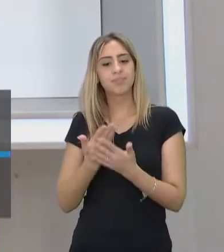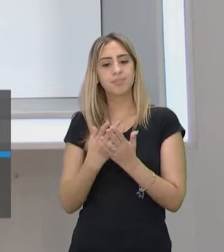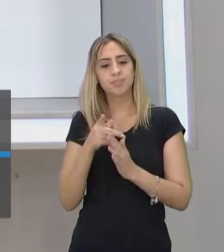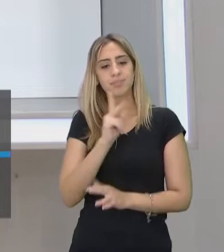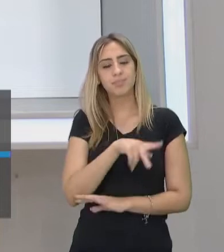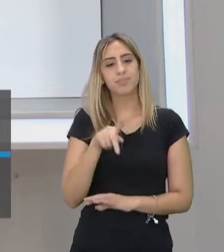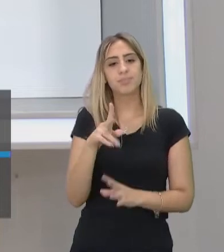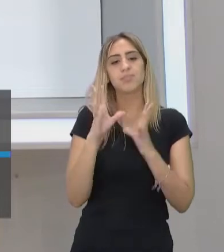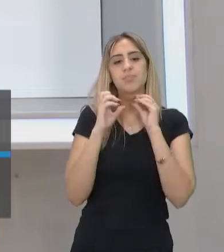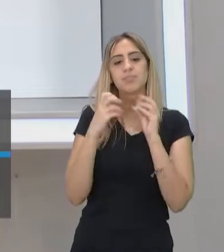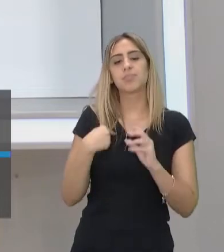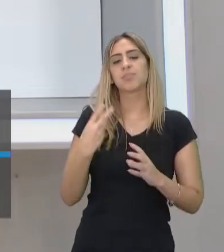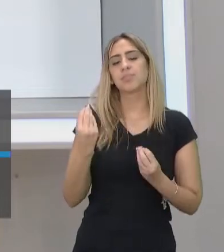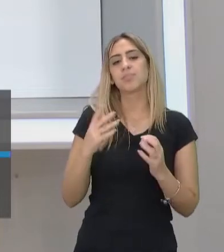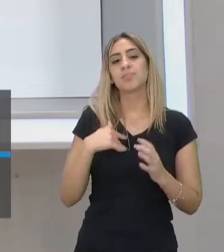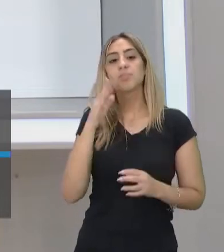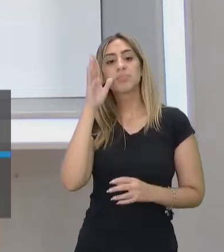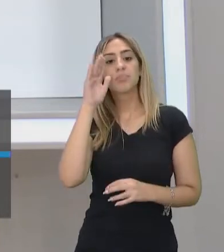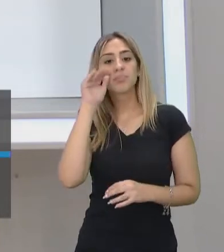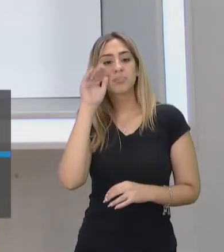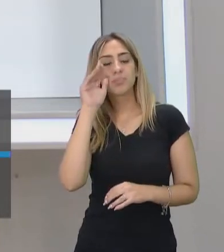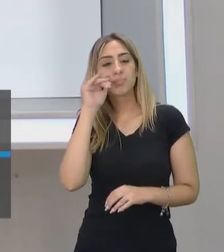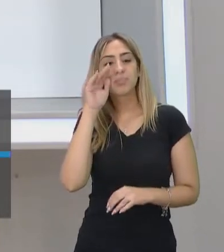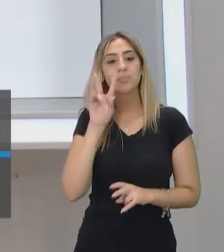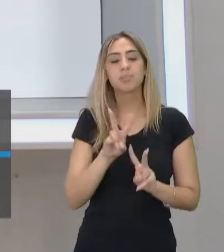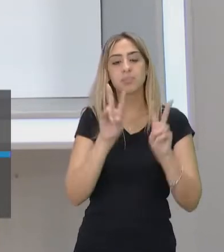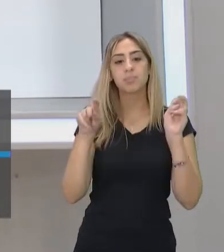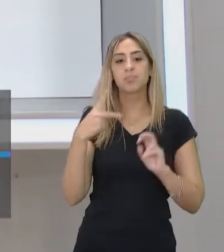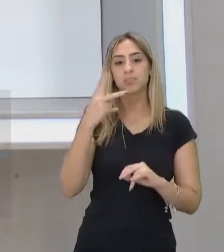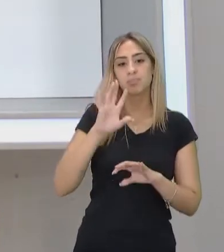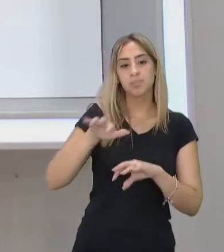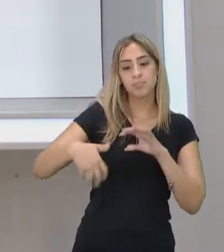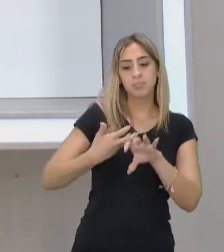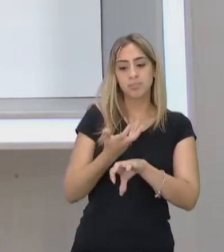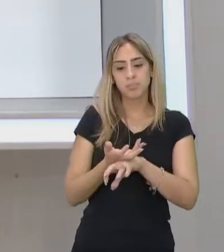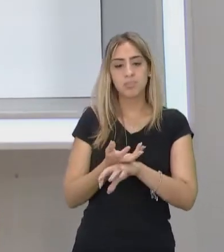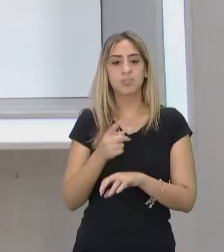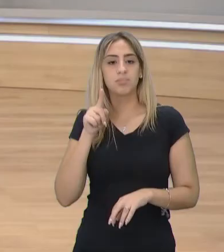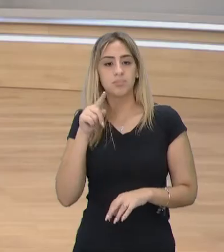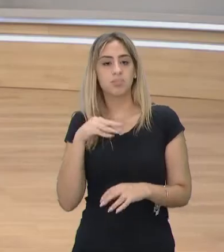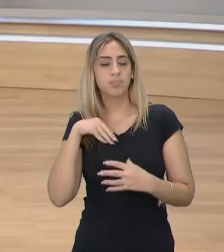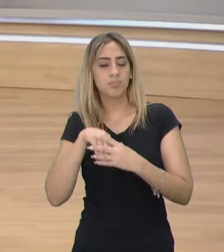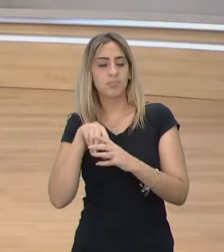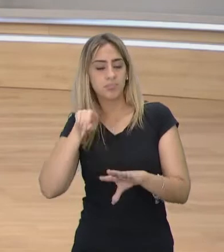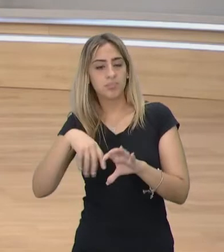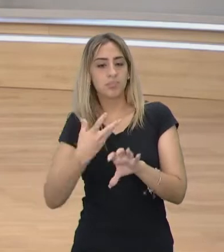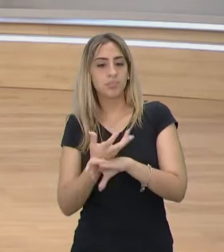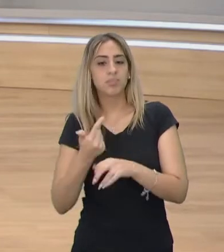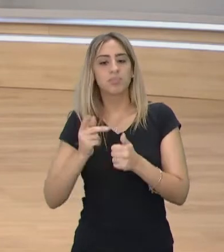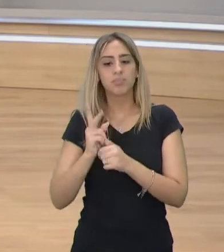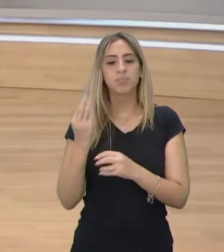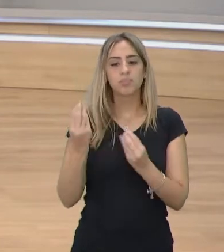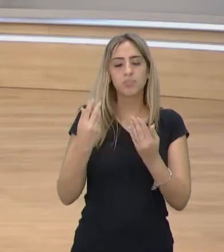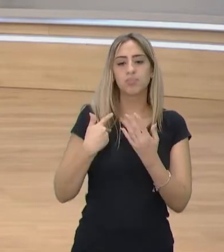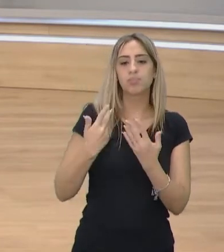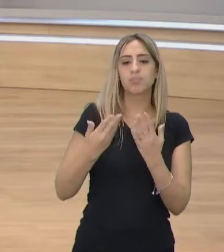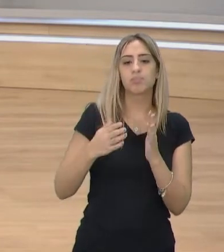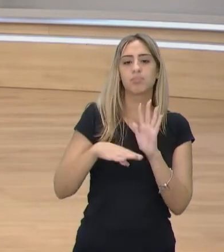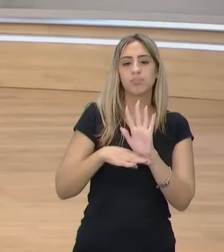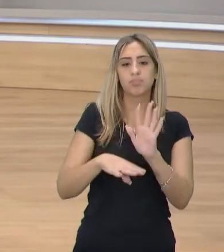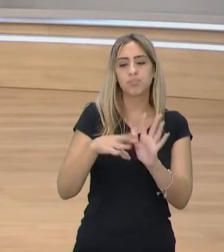Tony e fico muito curiosa, né, sobre o seu componente. Ele realmente é um componente que vai inspirar